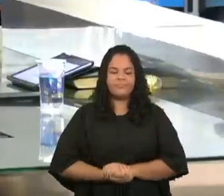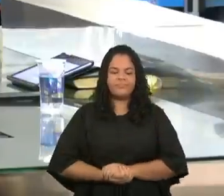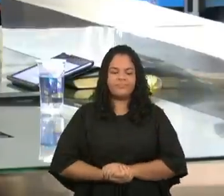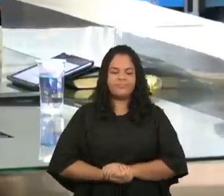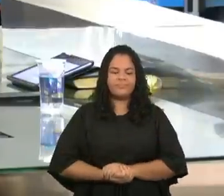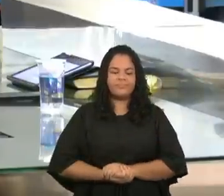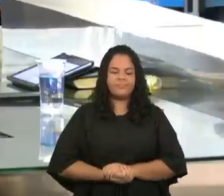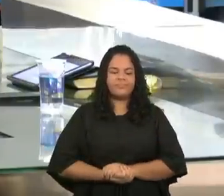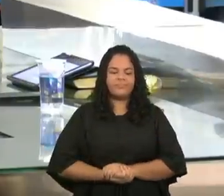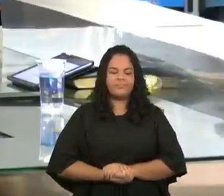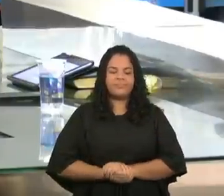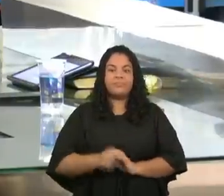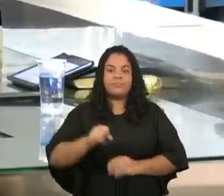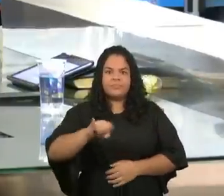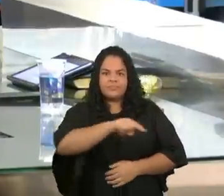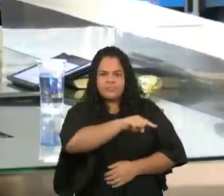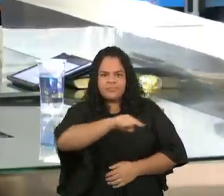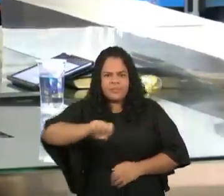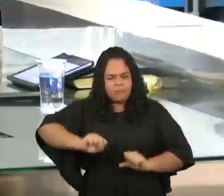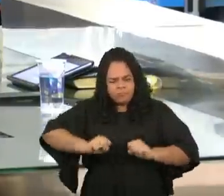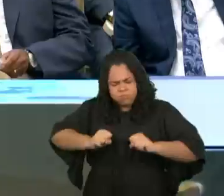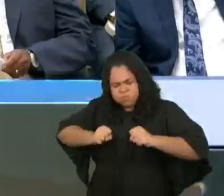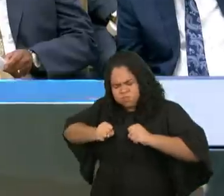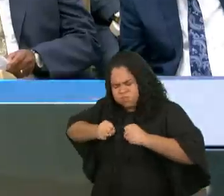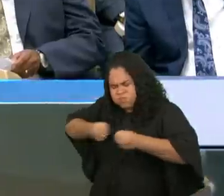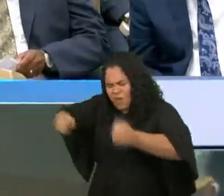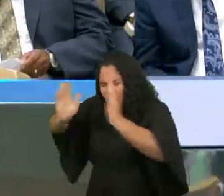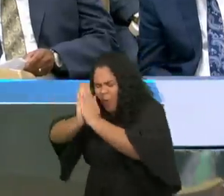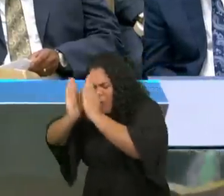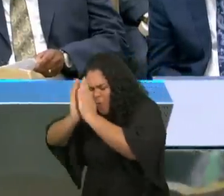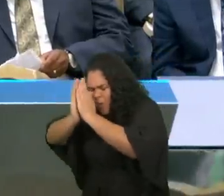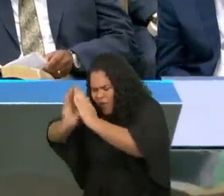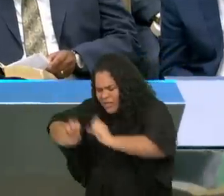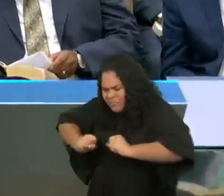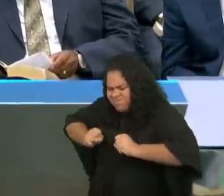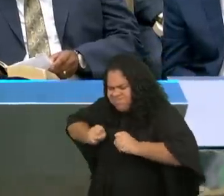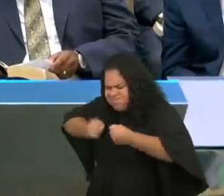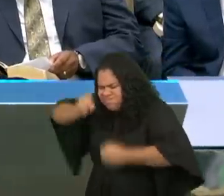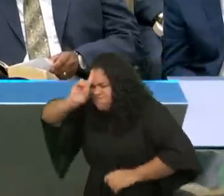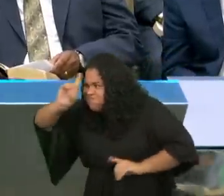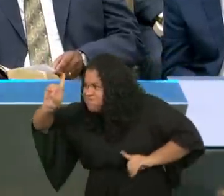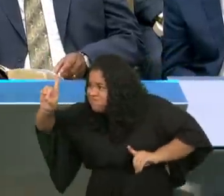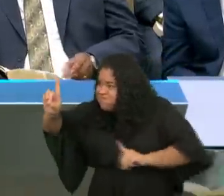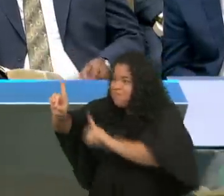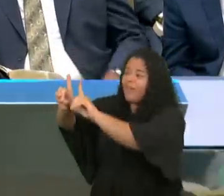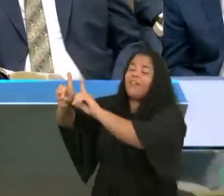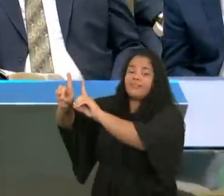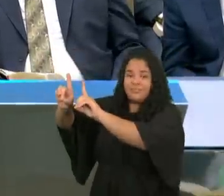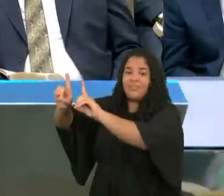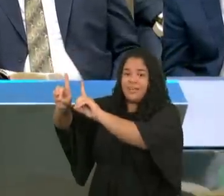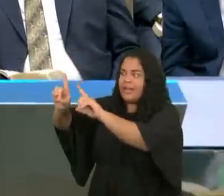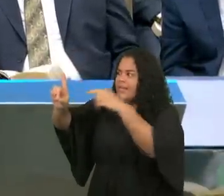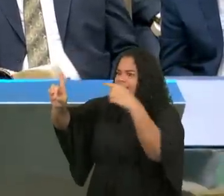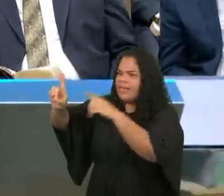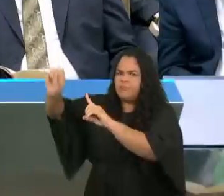se buscar-me, e me achareis quando me buscardes com todo o vosso.